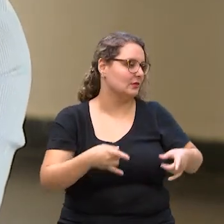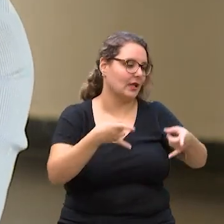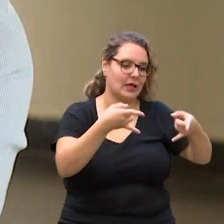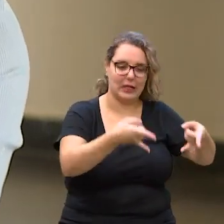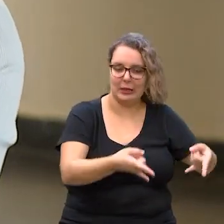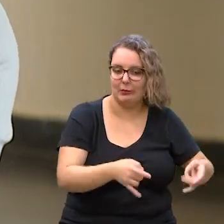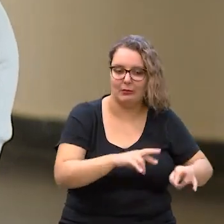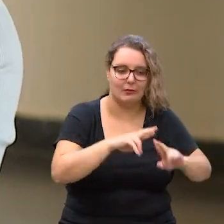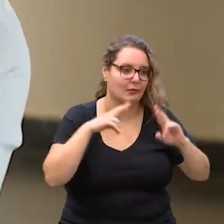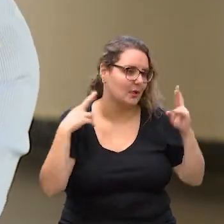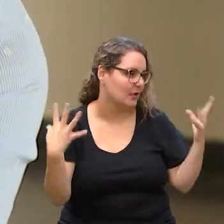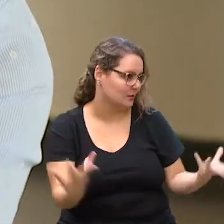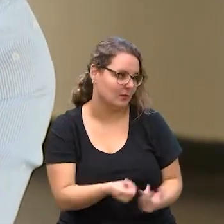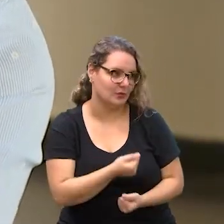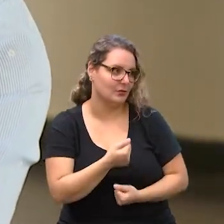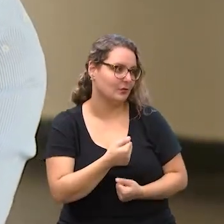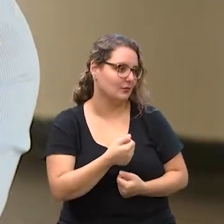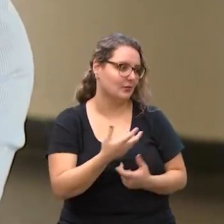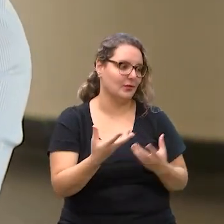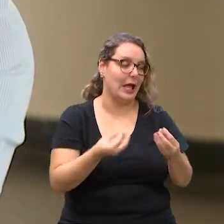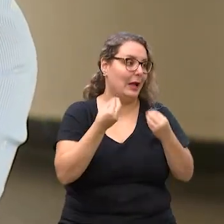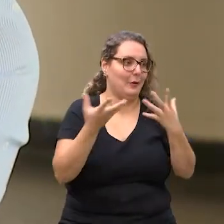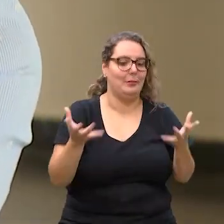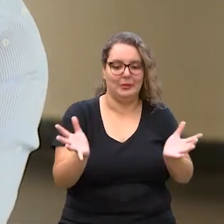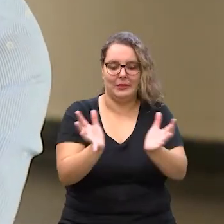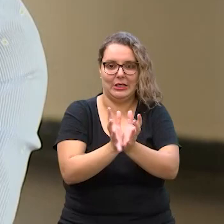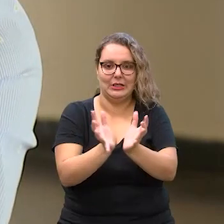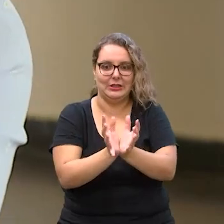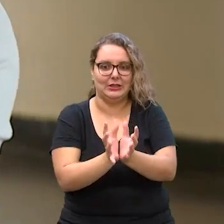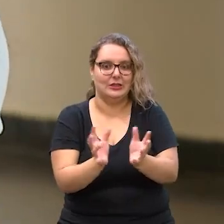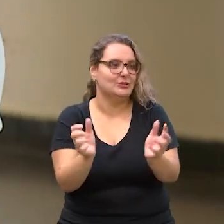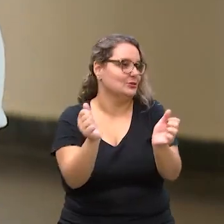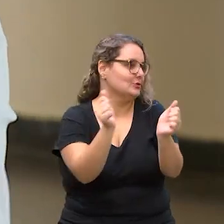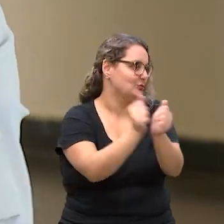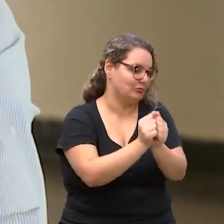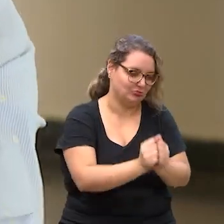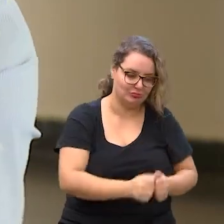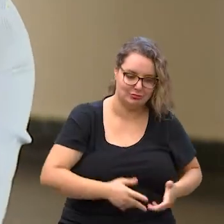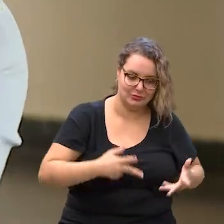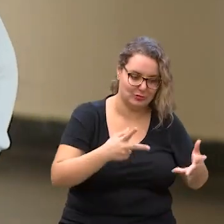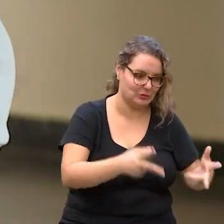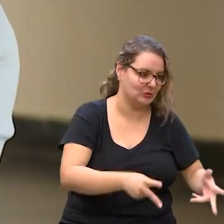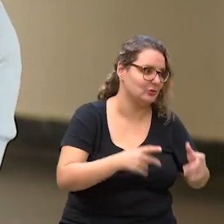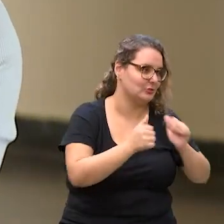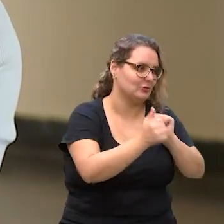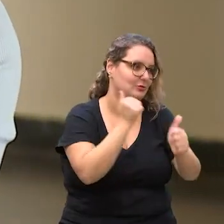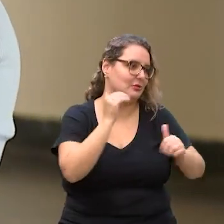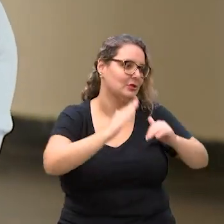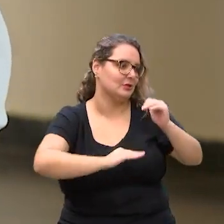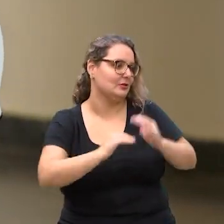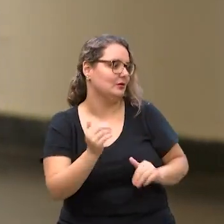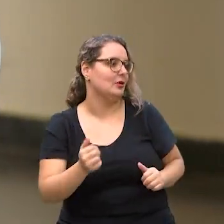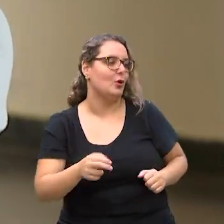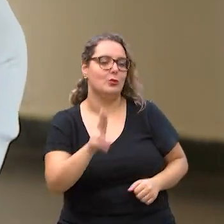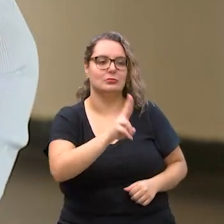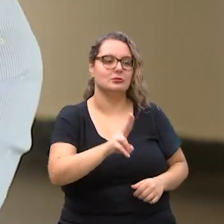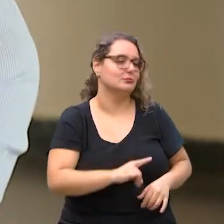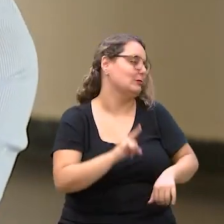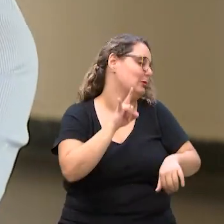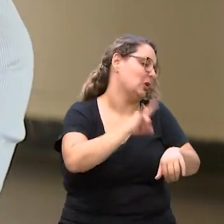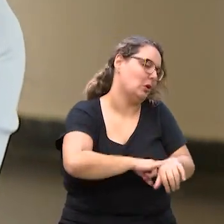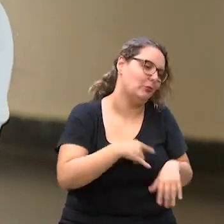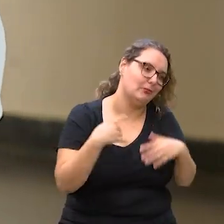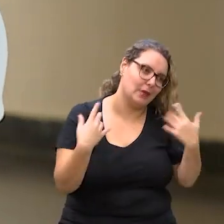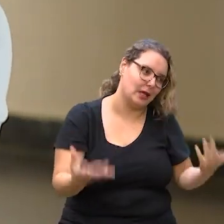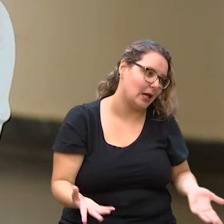quarto para todo mundo, era gente da comissão técnica dormindo junto com o atleta, todo mundo junto ali na mesma cama, usando o mesmo banheiro, a